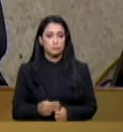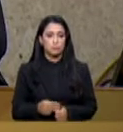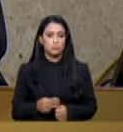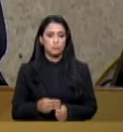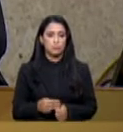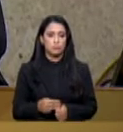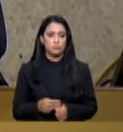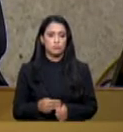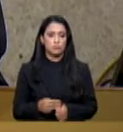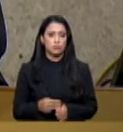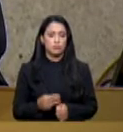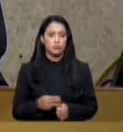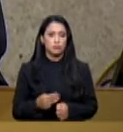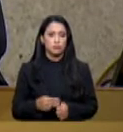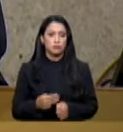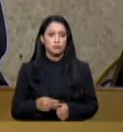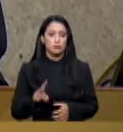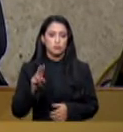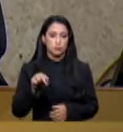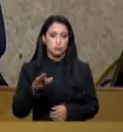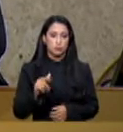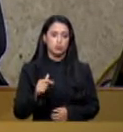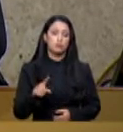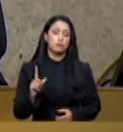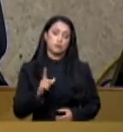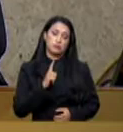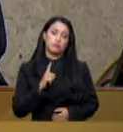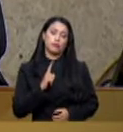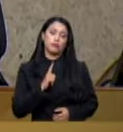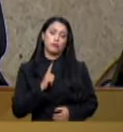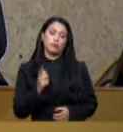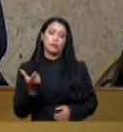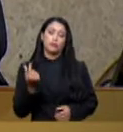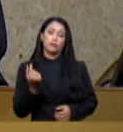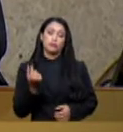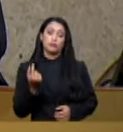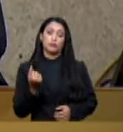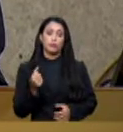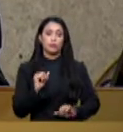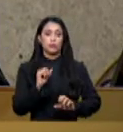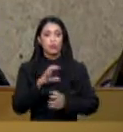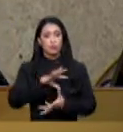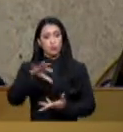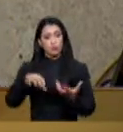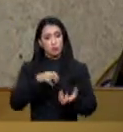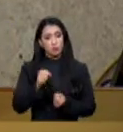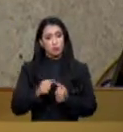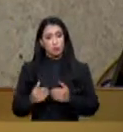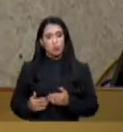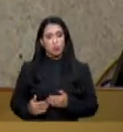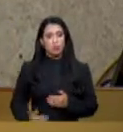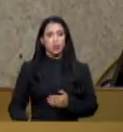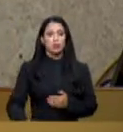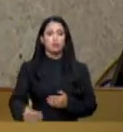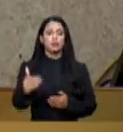necessariamente garante que aquela união atinja a estabilidade financeira sustentável a longo